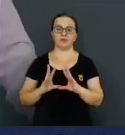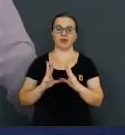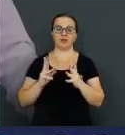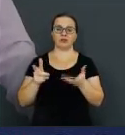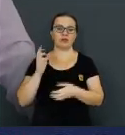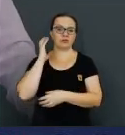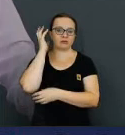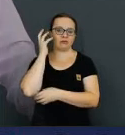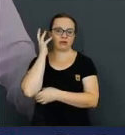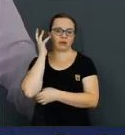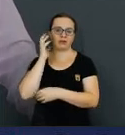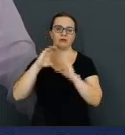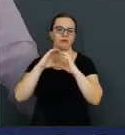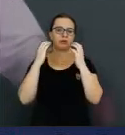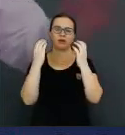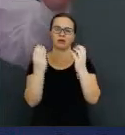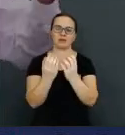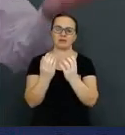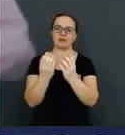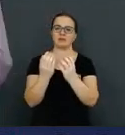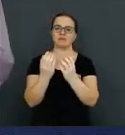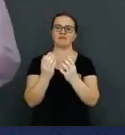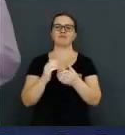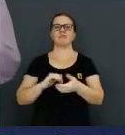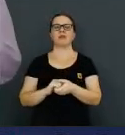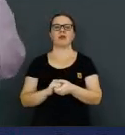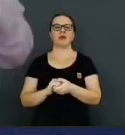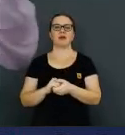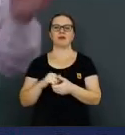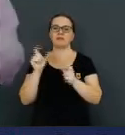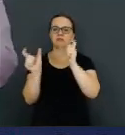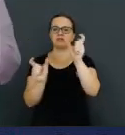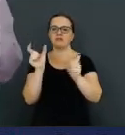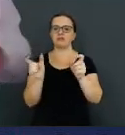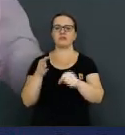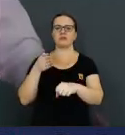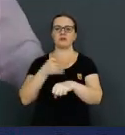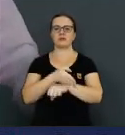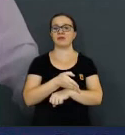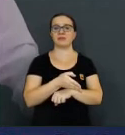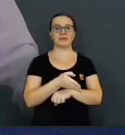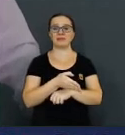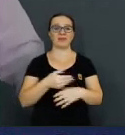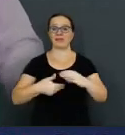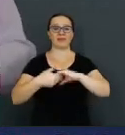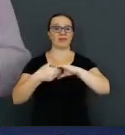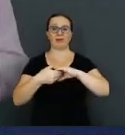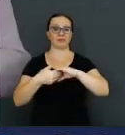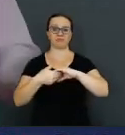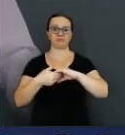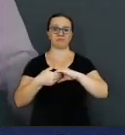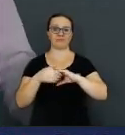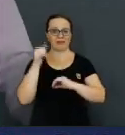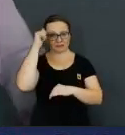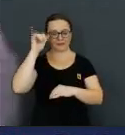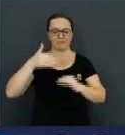é recomendado não todos os participantes, os líderes dos governos, não apertar mais as mãos. Presidente com presidente, quando